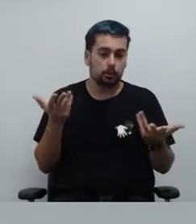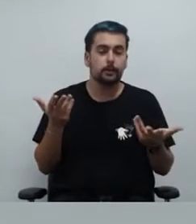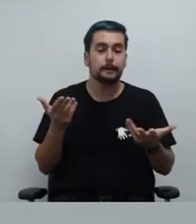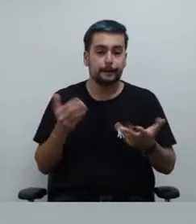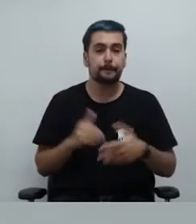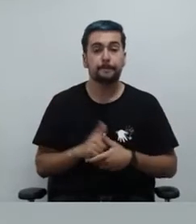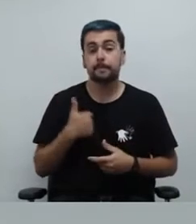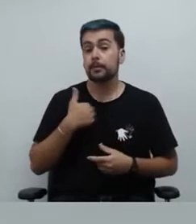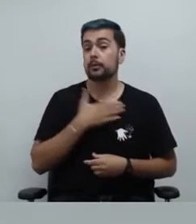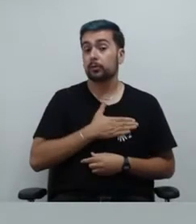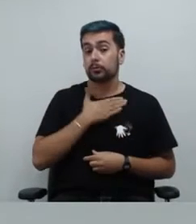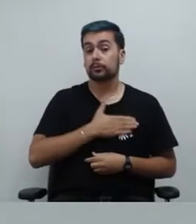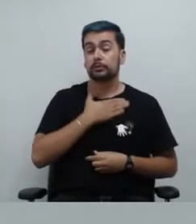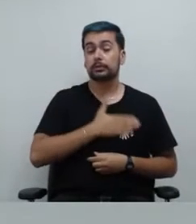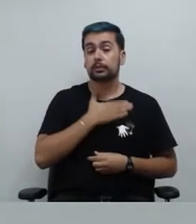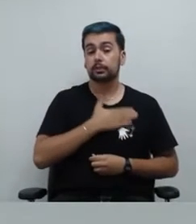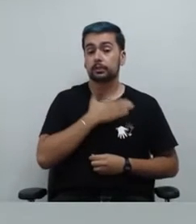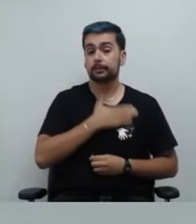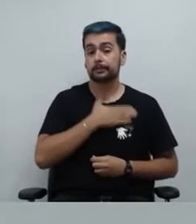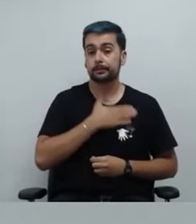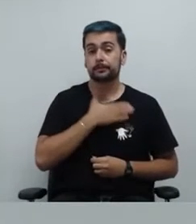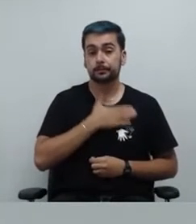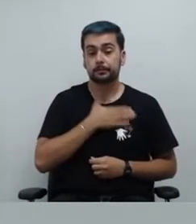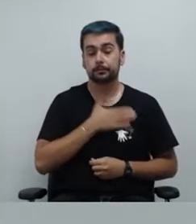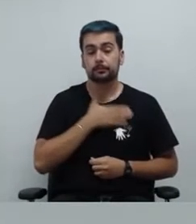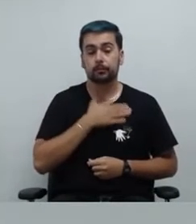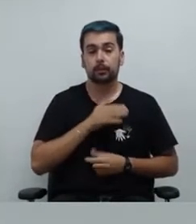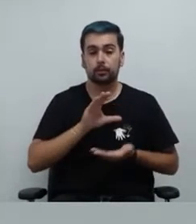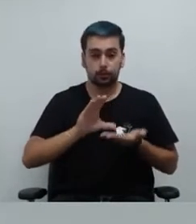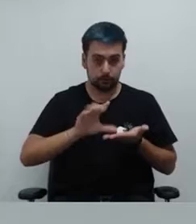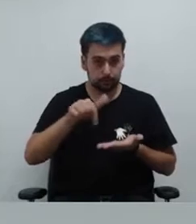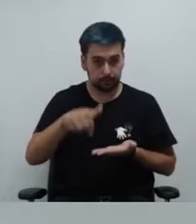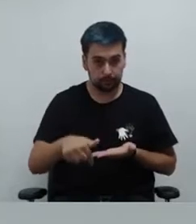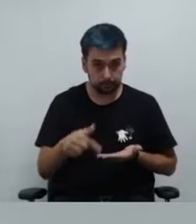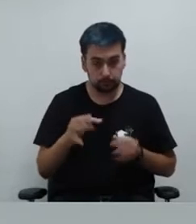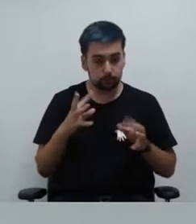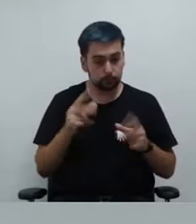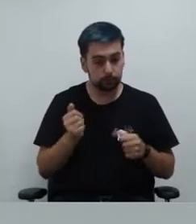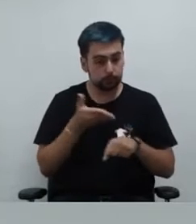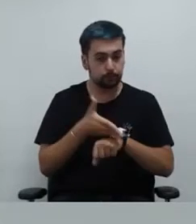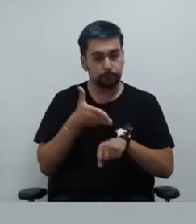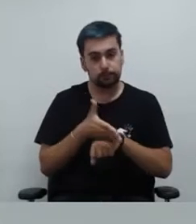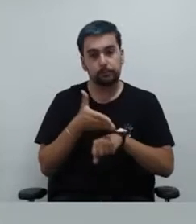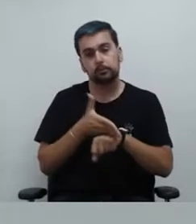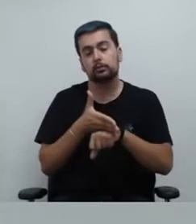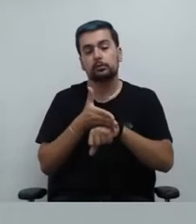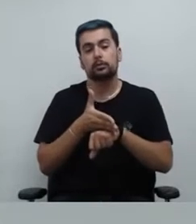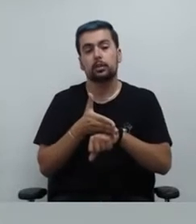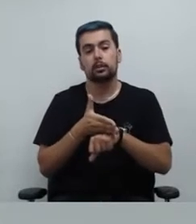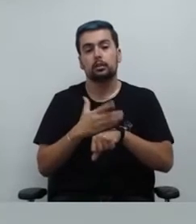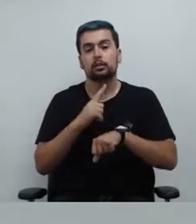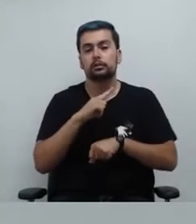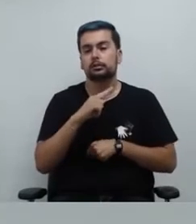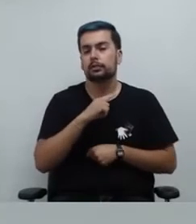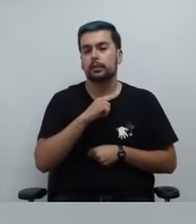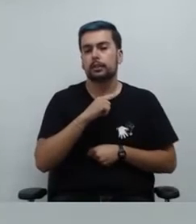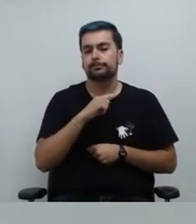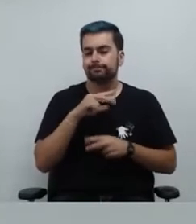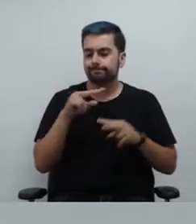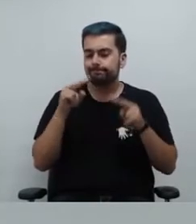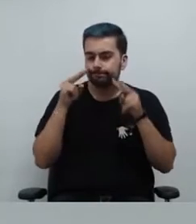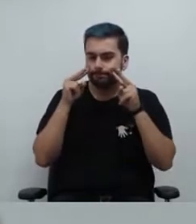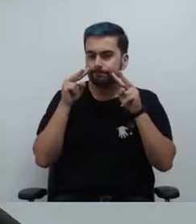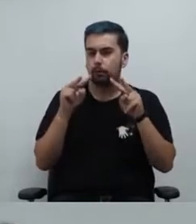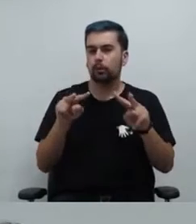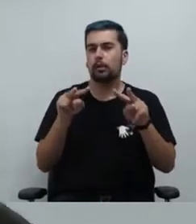assim, mas que esse conselho, todos que participam desse conselho, tivesse um pouco, olhasse